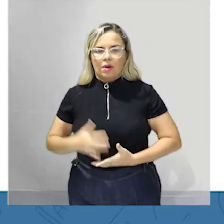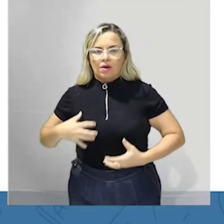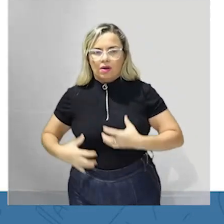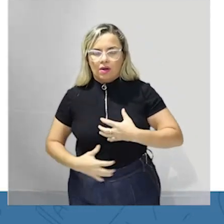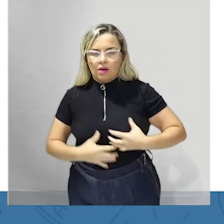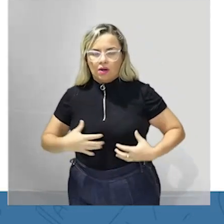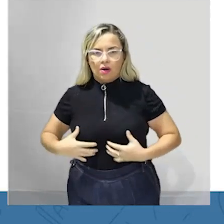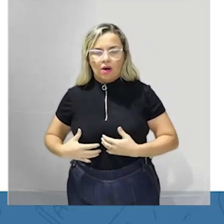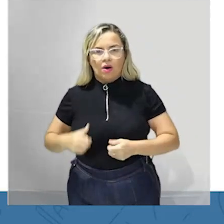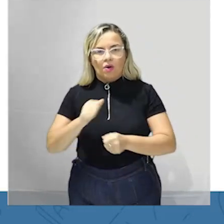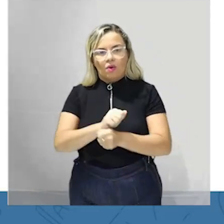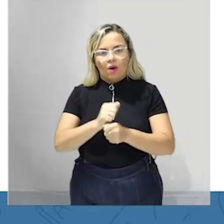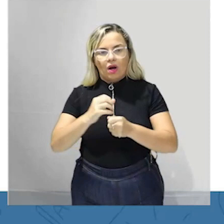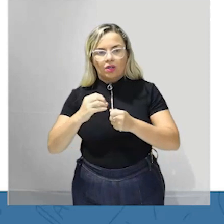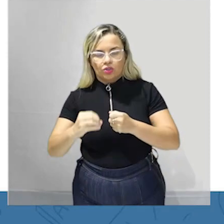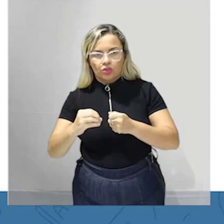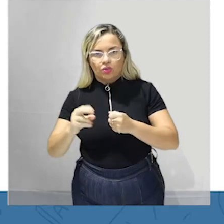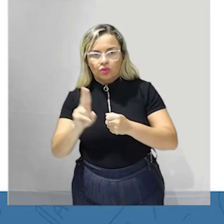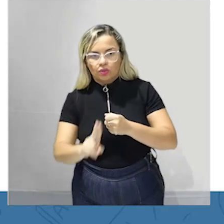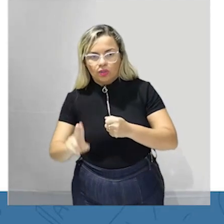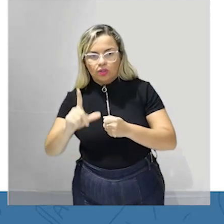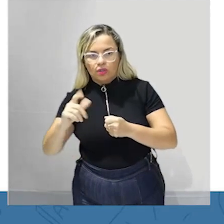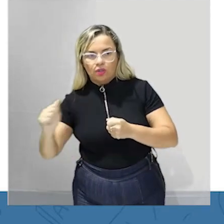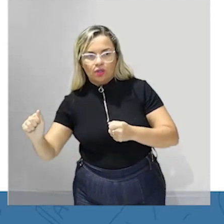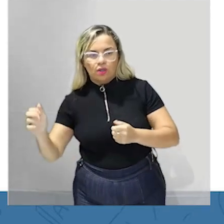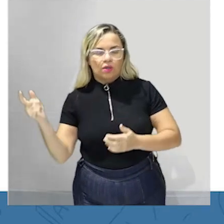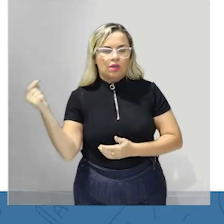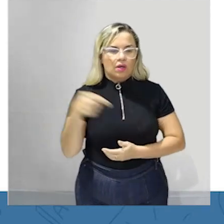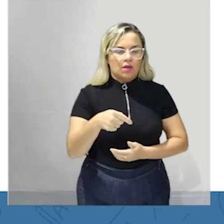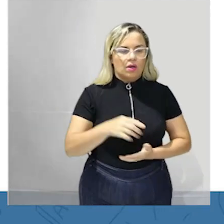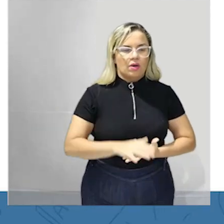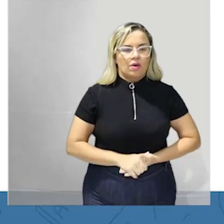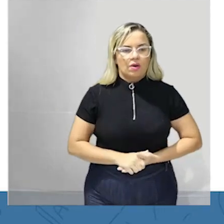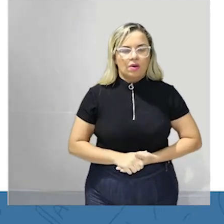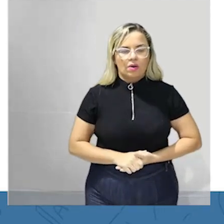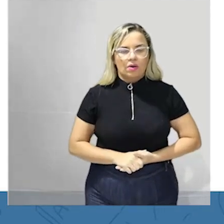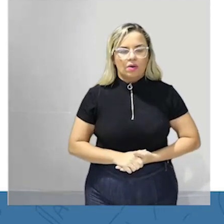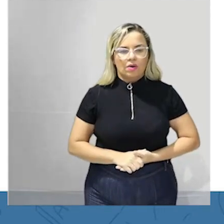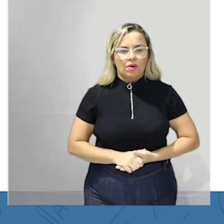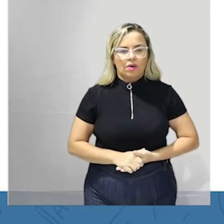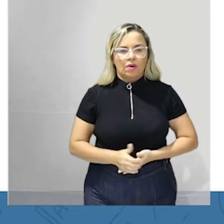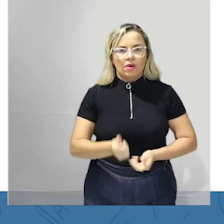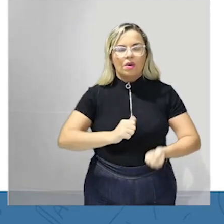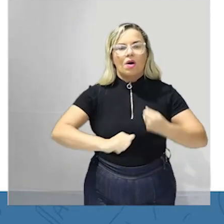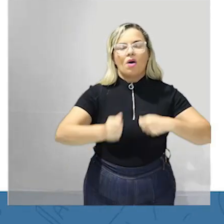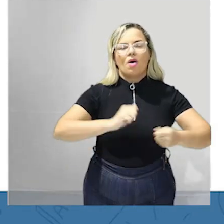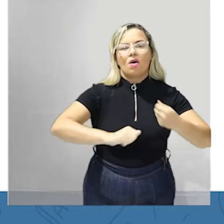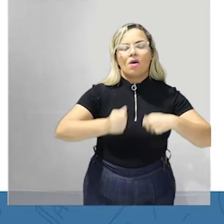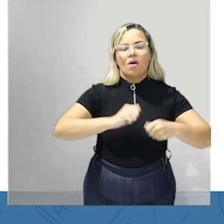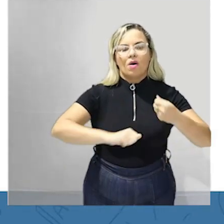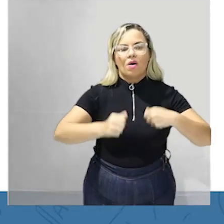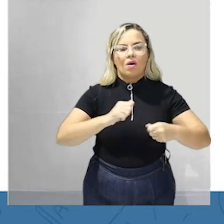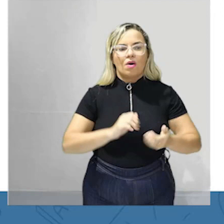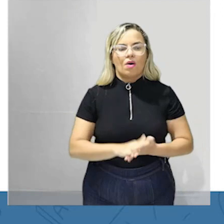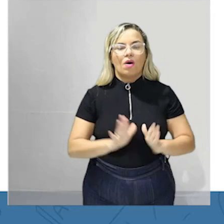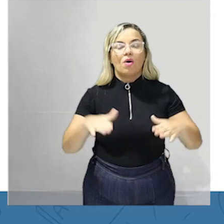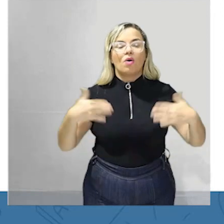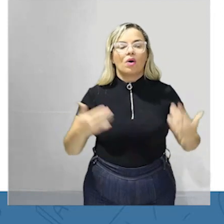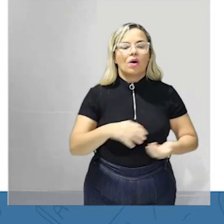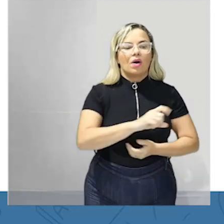artículo la, tá? El guarda, cobrador de ônibus. O que é guarda aqui para nós? Olha